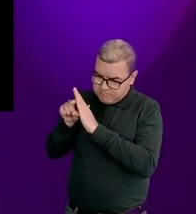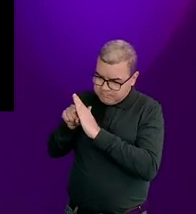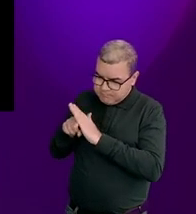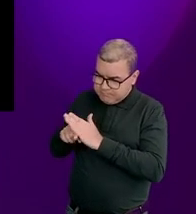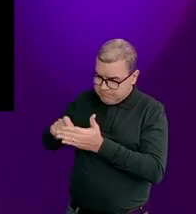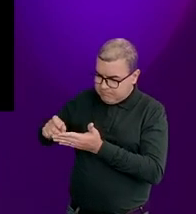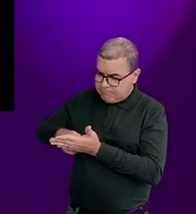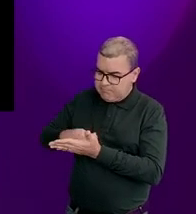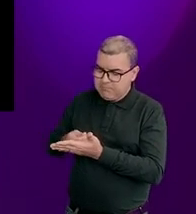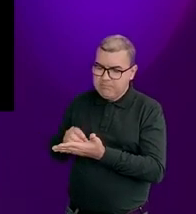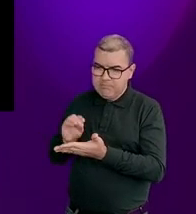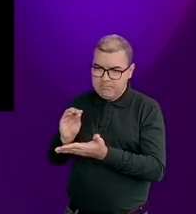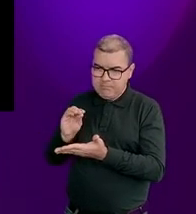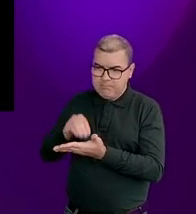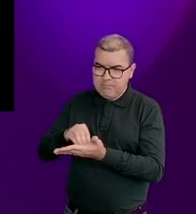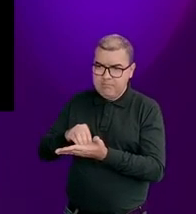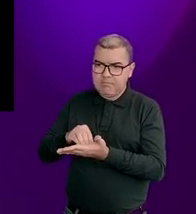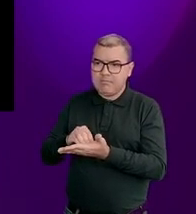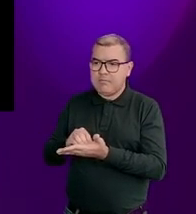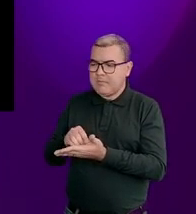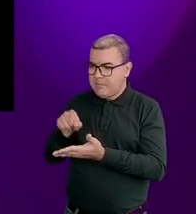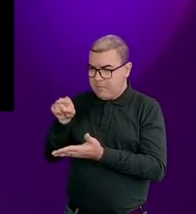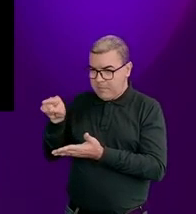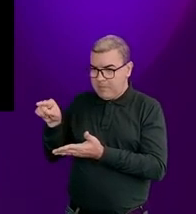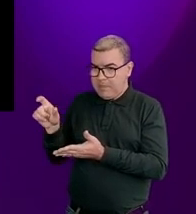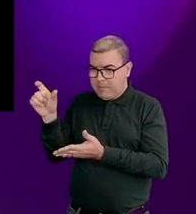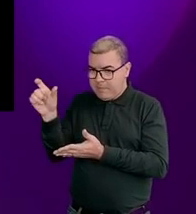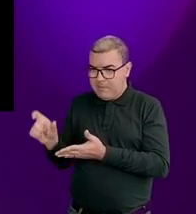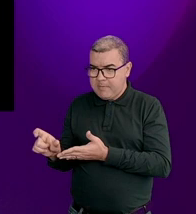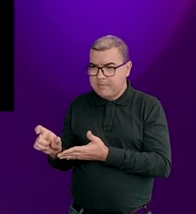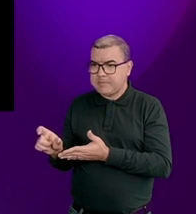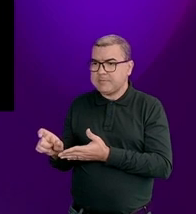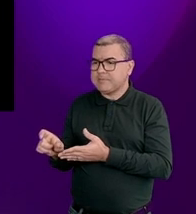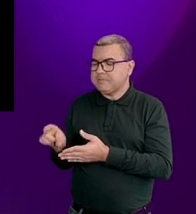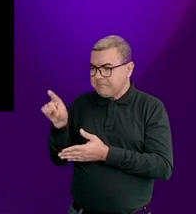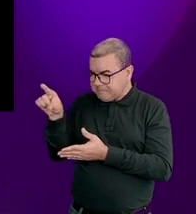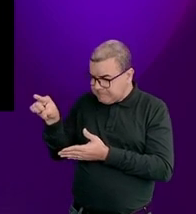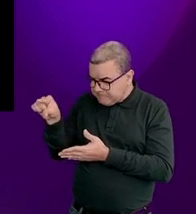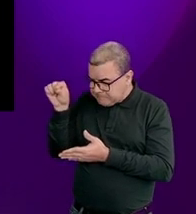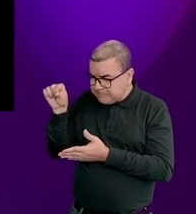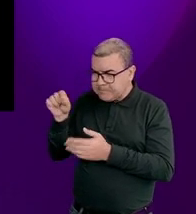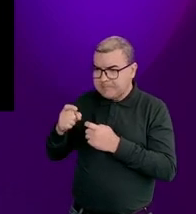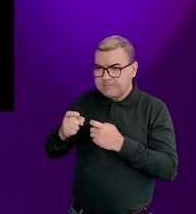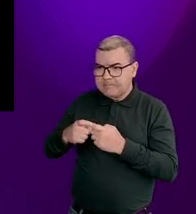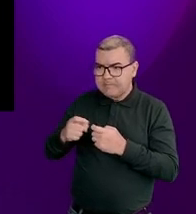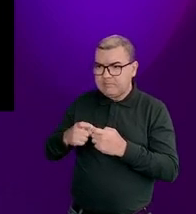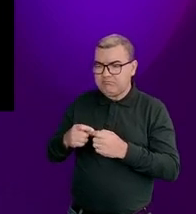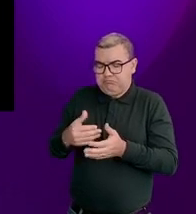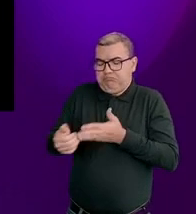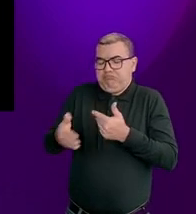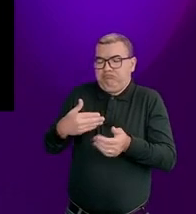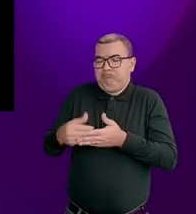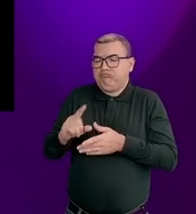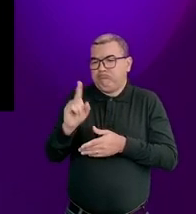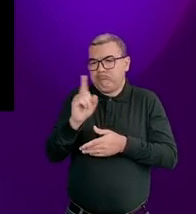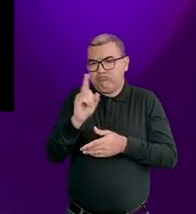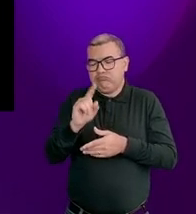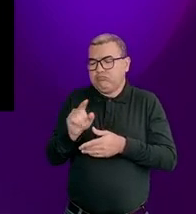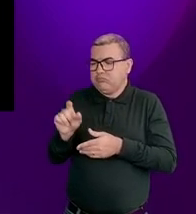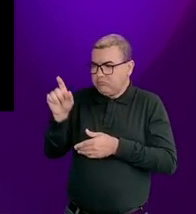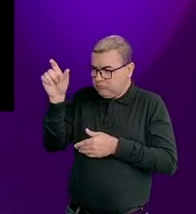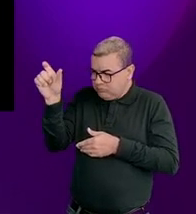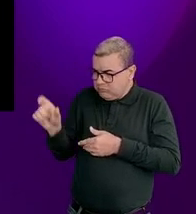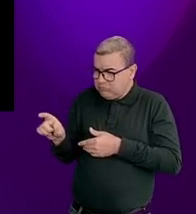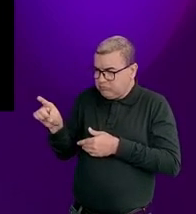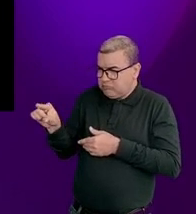Então, esse paciente é um paciente bastante selecionado, né? Na verdade, não é para todos os